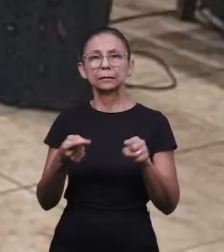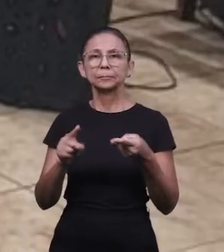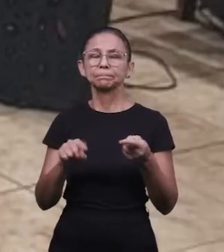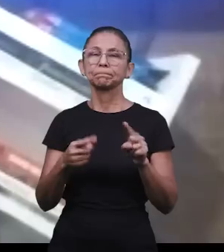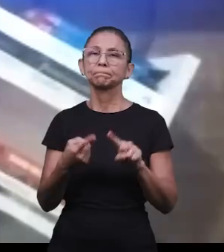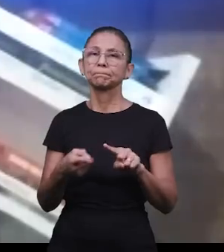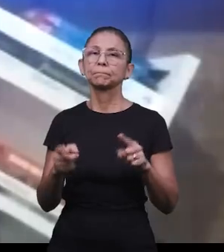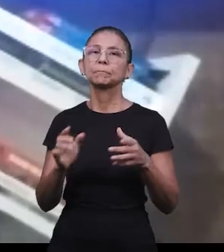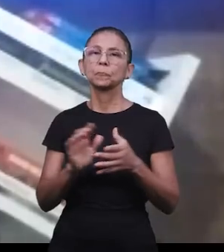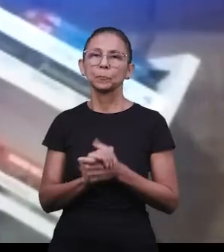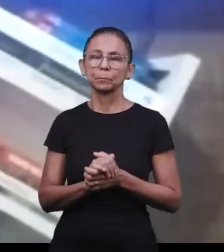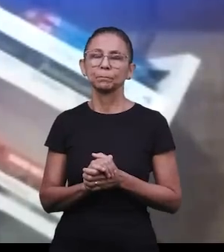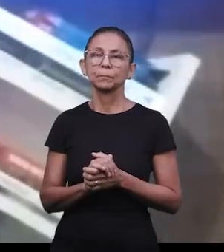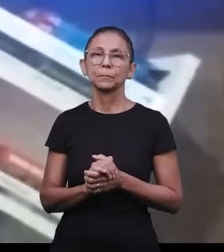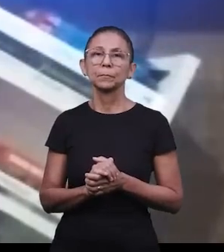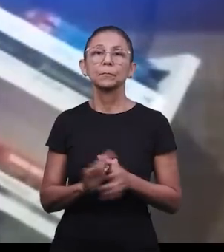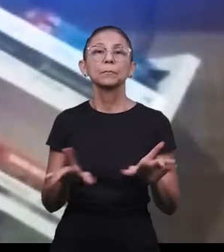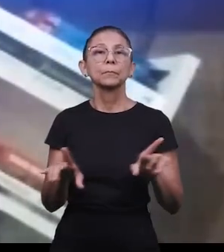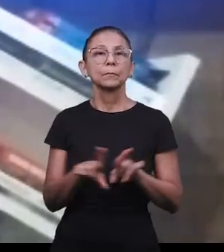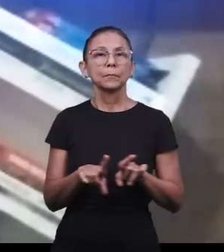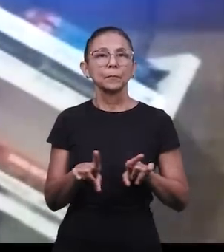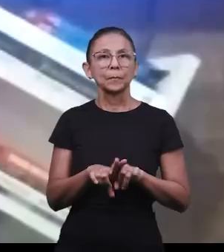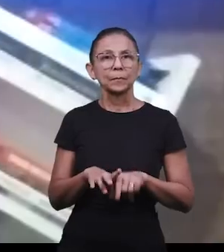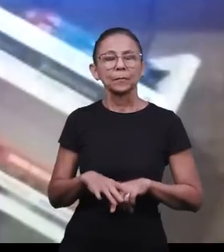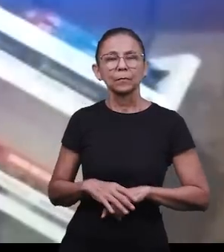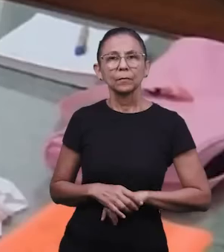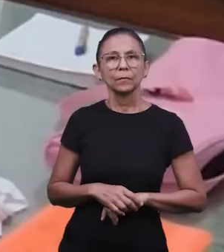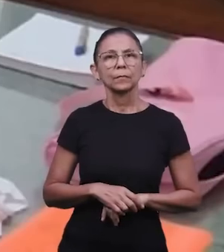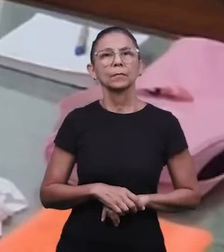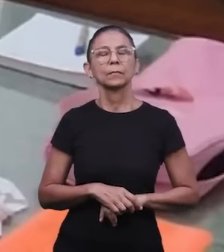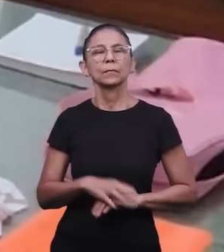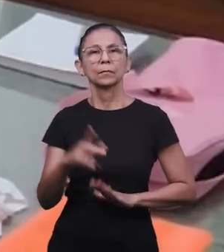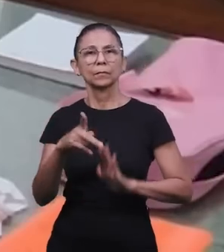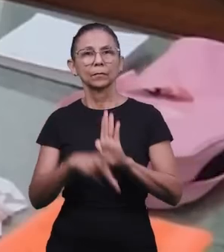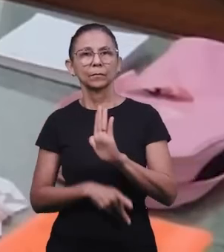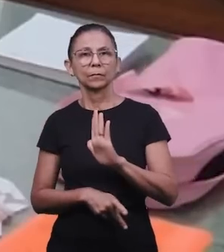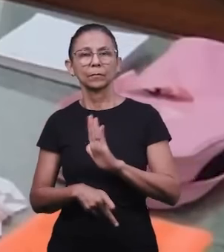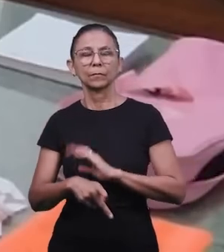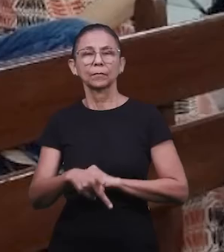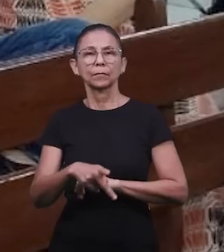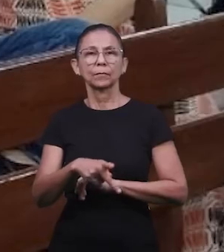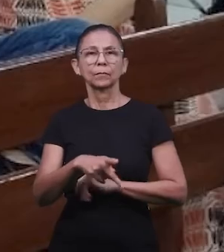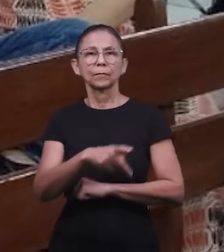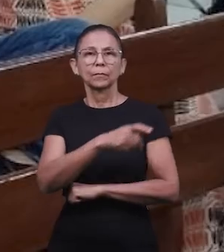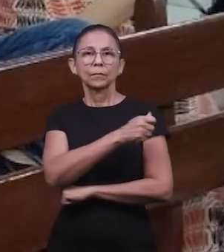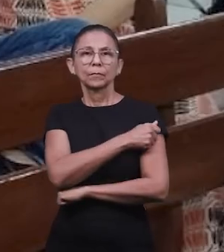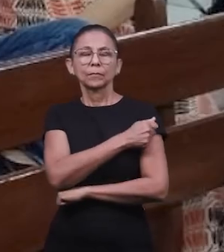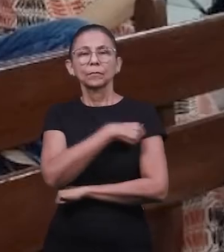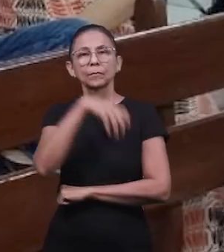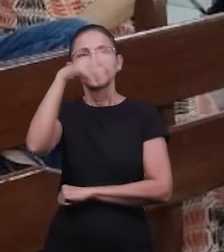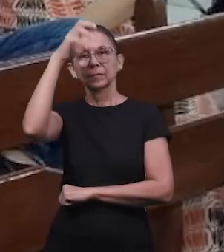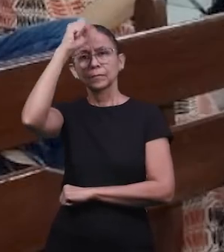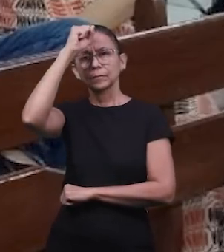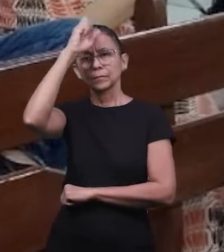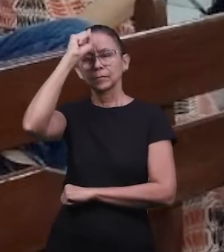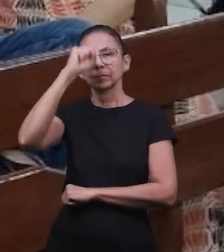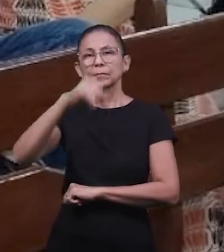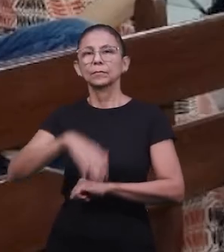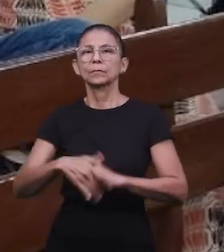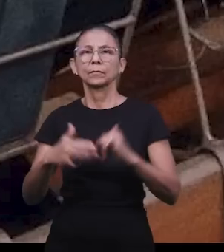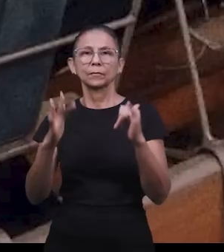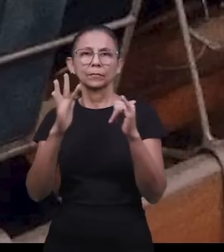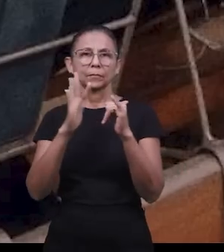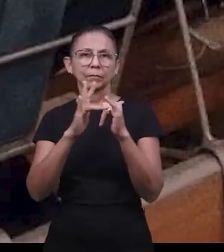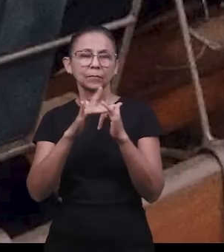nome do Senhor. Além disso, tivemos também aulas do Projeto Aprendiz na Igreja da Estamparia, com aulas de escaleta, violão, violino